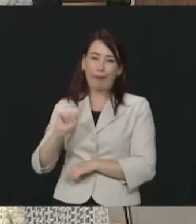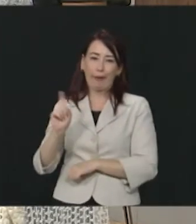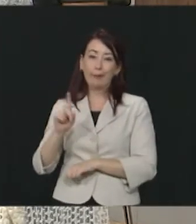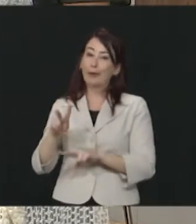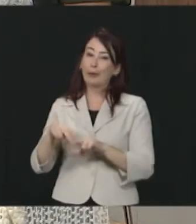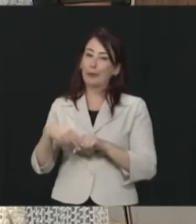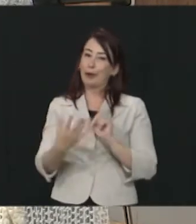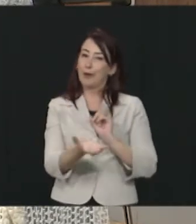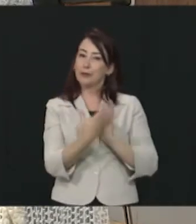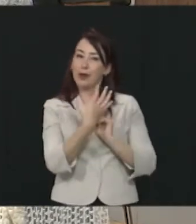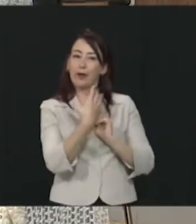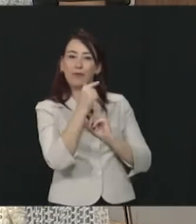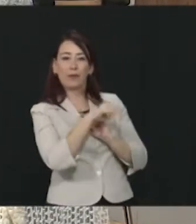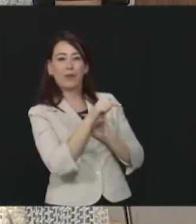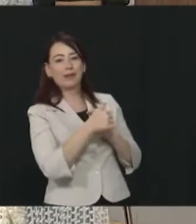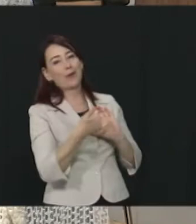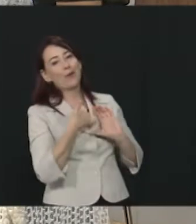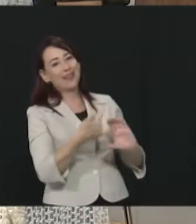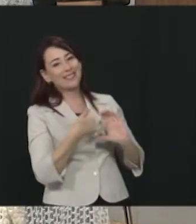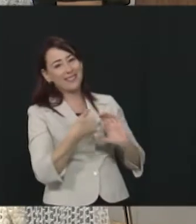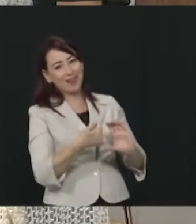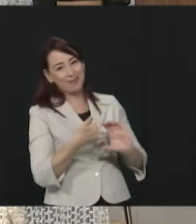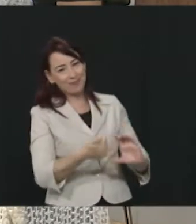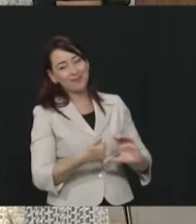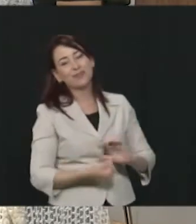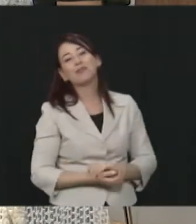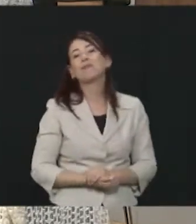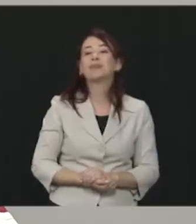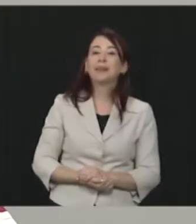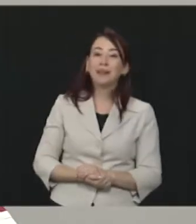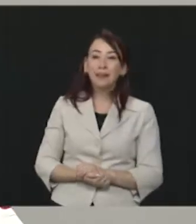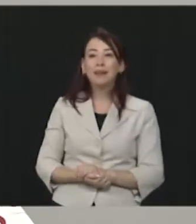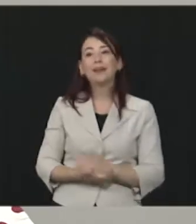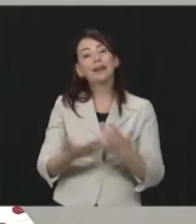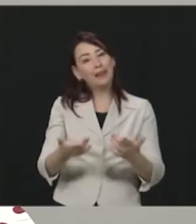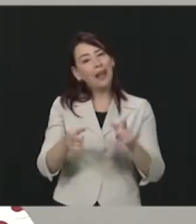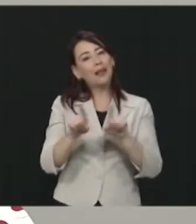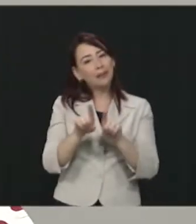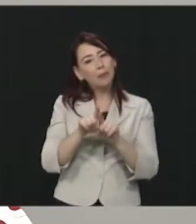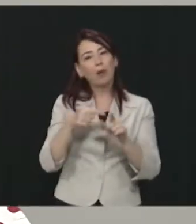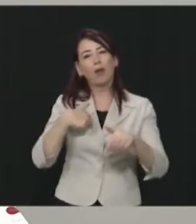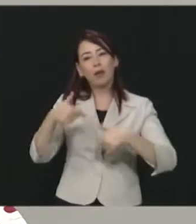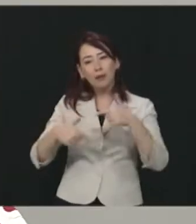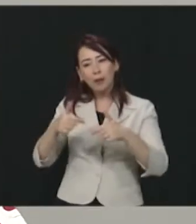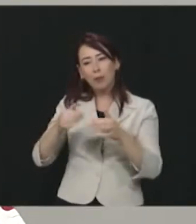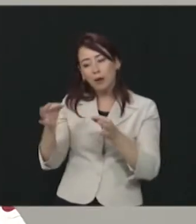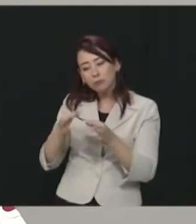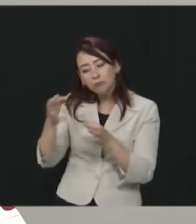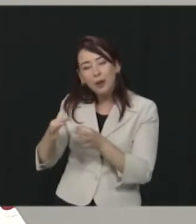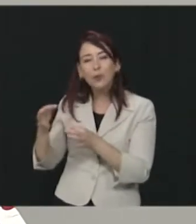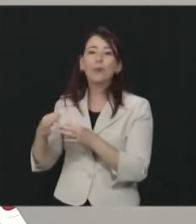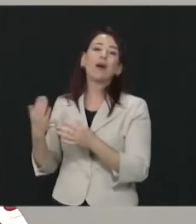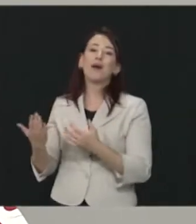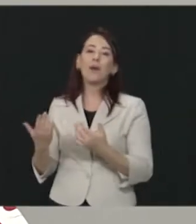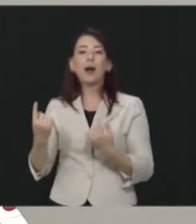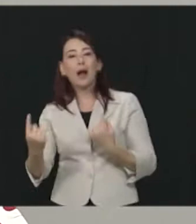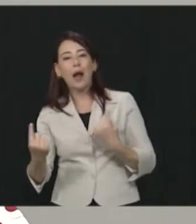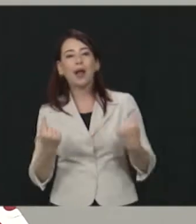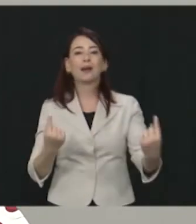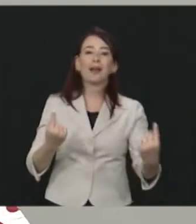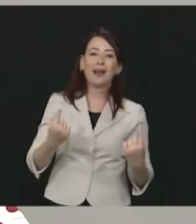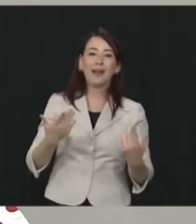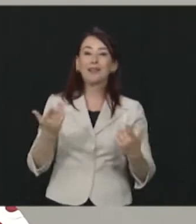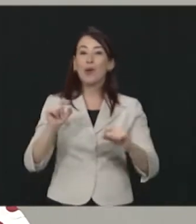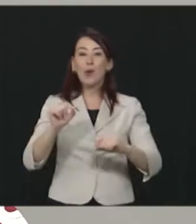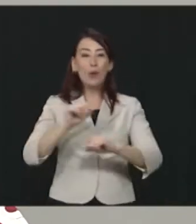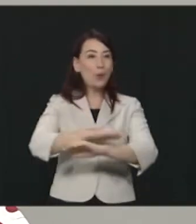E olha só, que legal, que barato. Então, além disso, os trabalhos manuais também, né? Então, cada um tem seu lugar. O dia fica